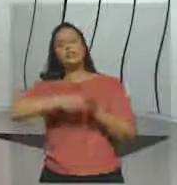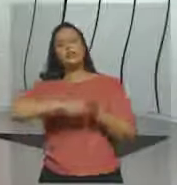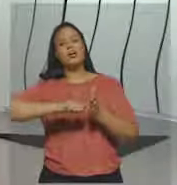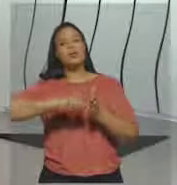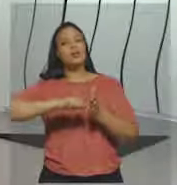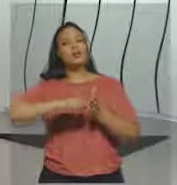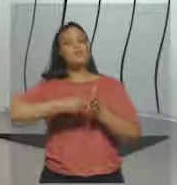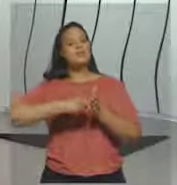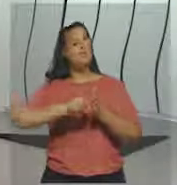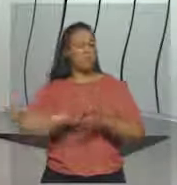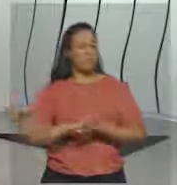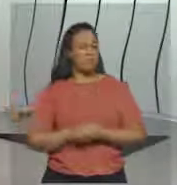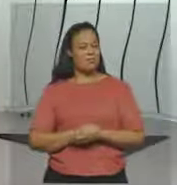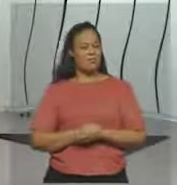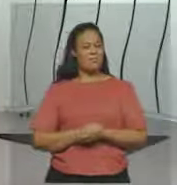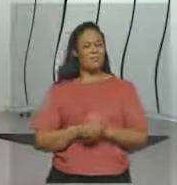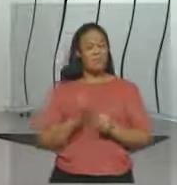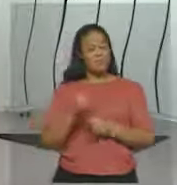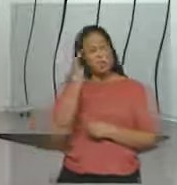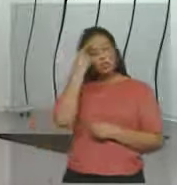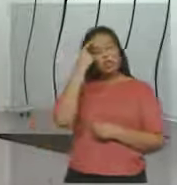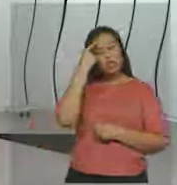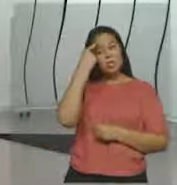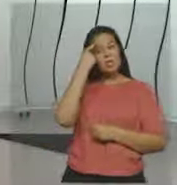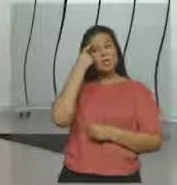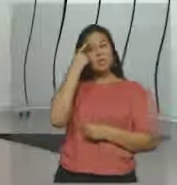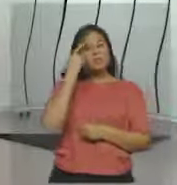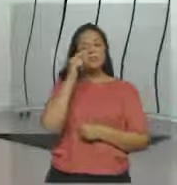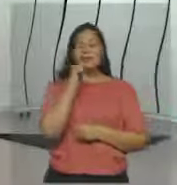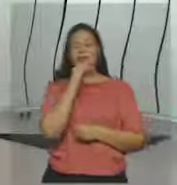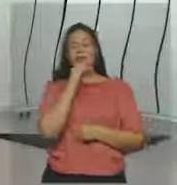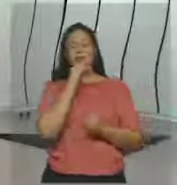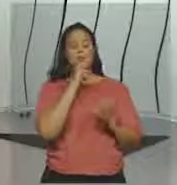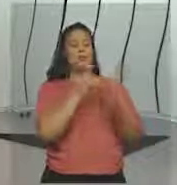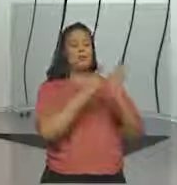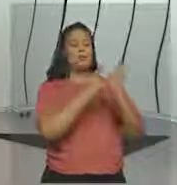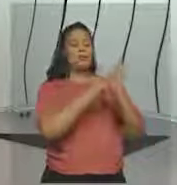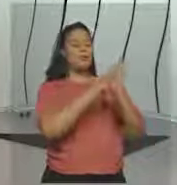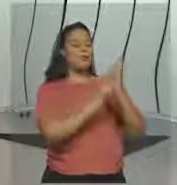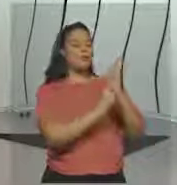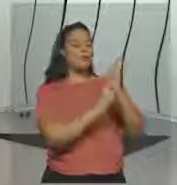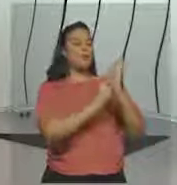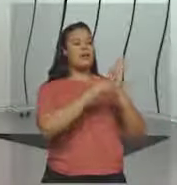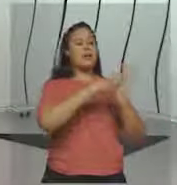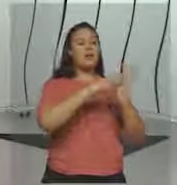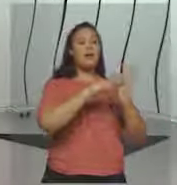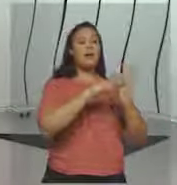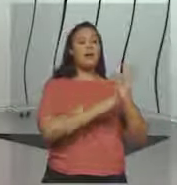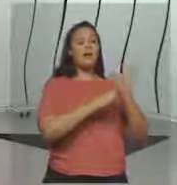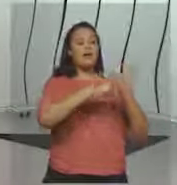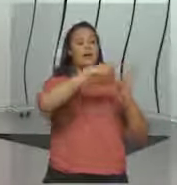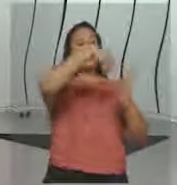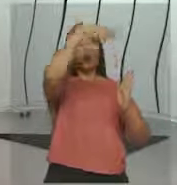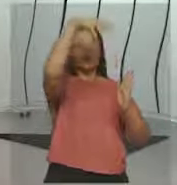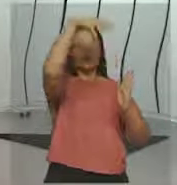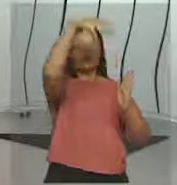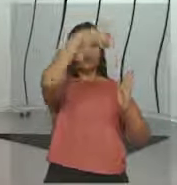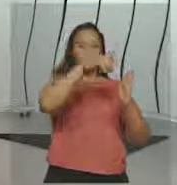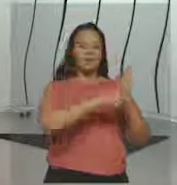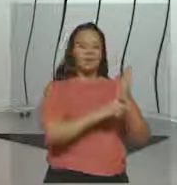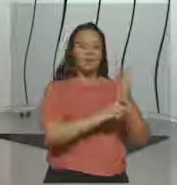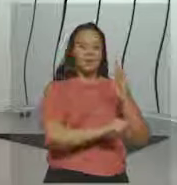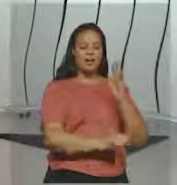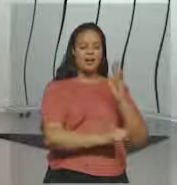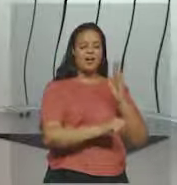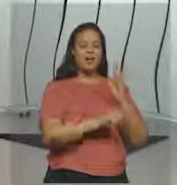pensa em disruptor, a gente pode pensar ali naquele apagador dentro de casa, que acende e apaga a luz, você aperta lá o botãozinho. Aquilo ali é um